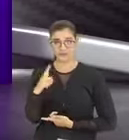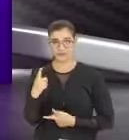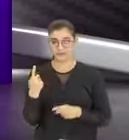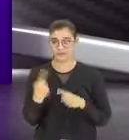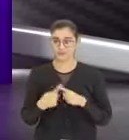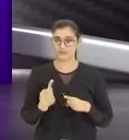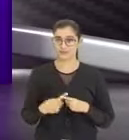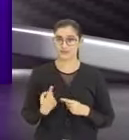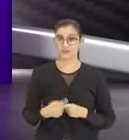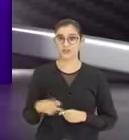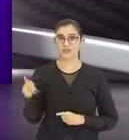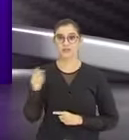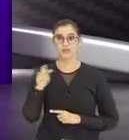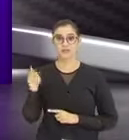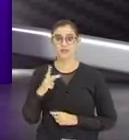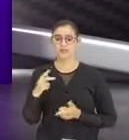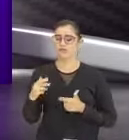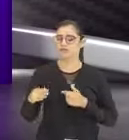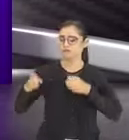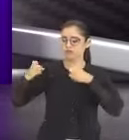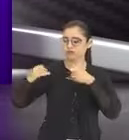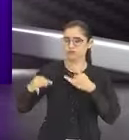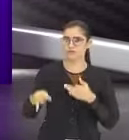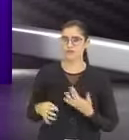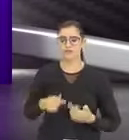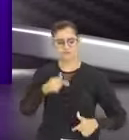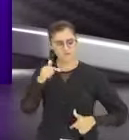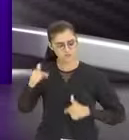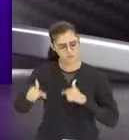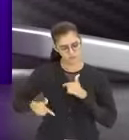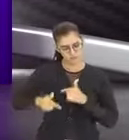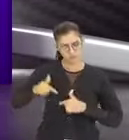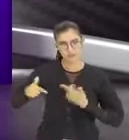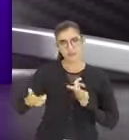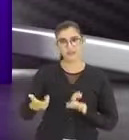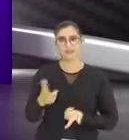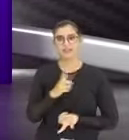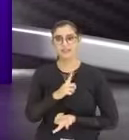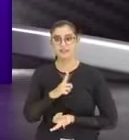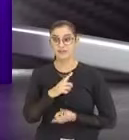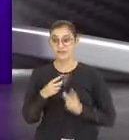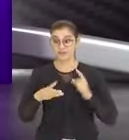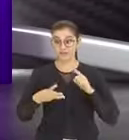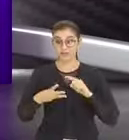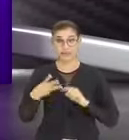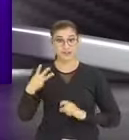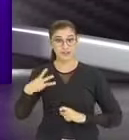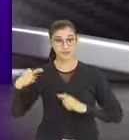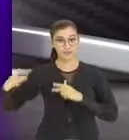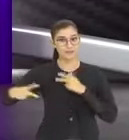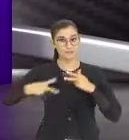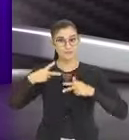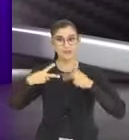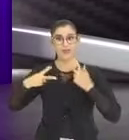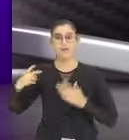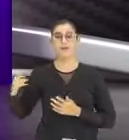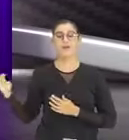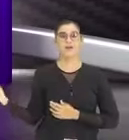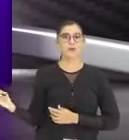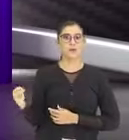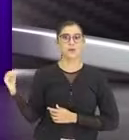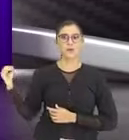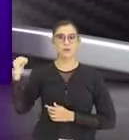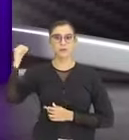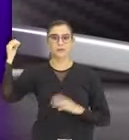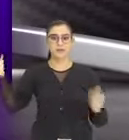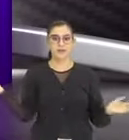a professora Laine, estão lá trabalhando duro para que você tenha um excelente terceiro bimestre. Isso mesmo, né? Já estamos finalizando o